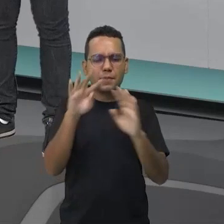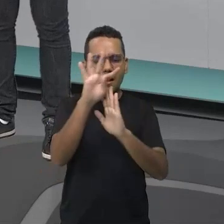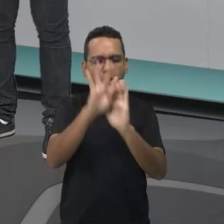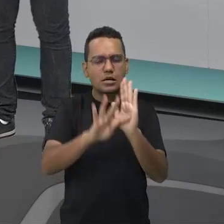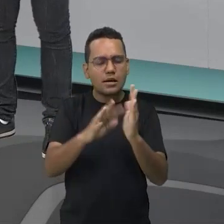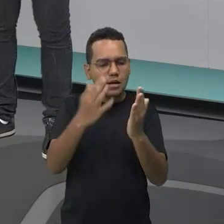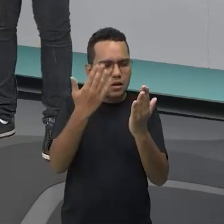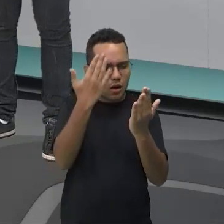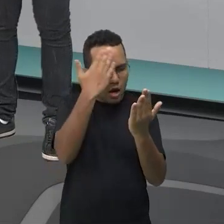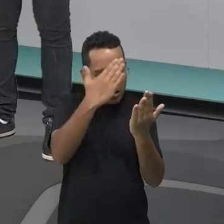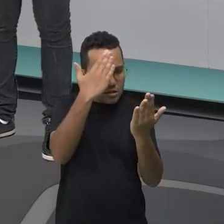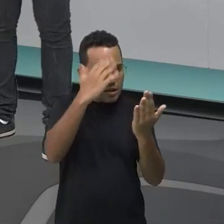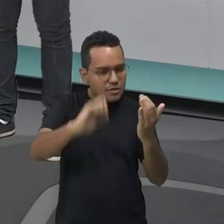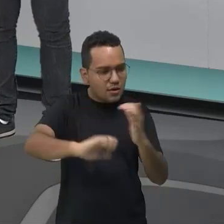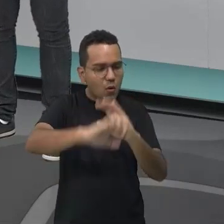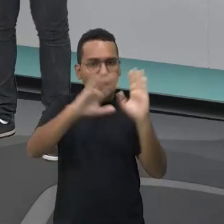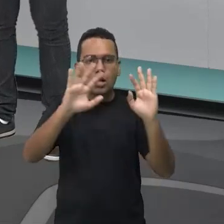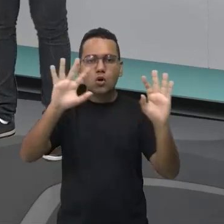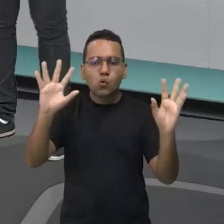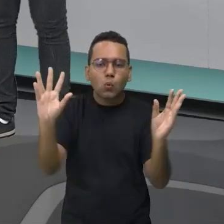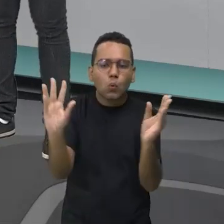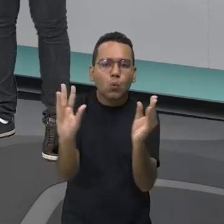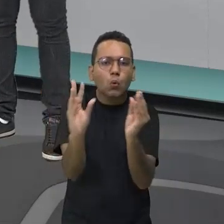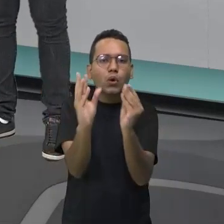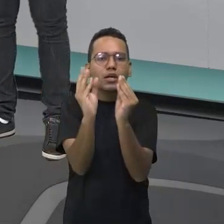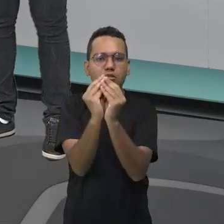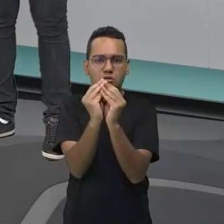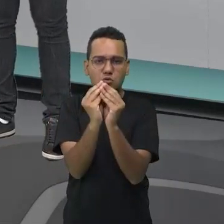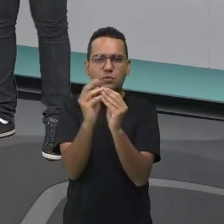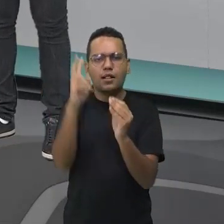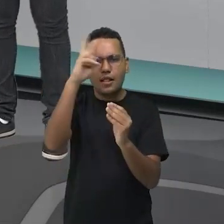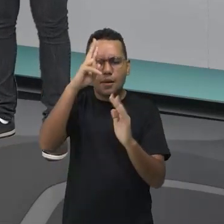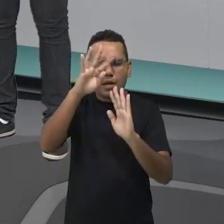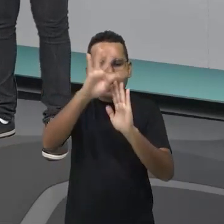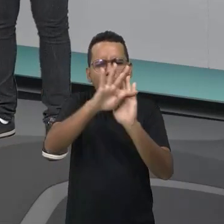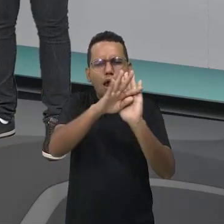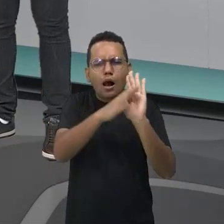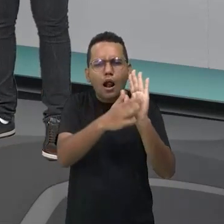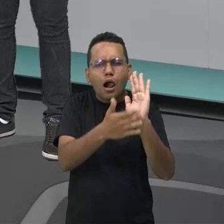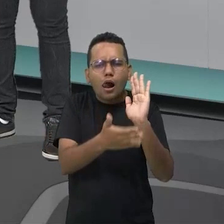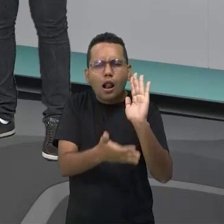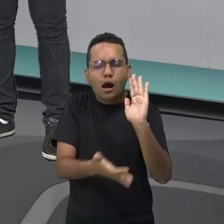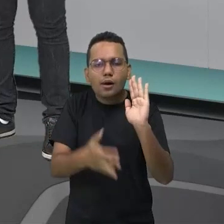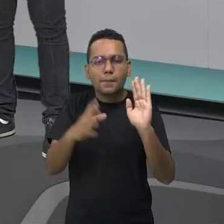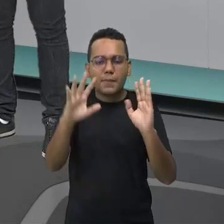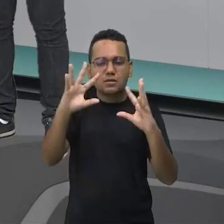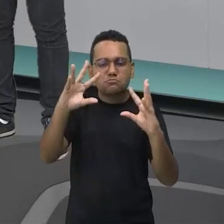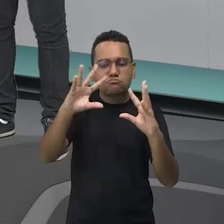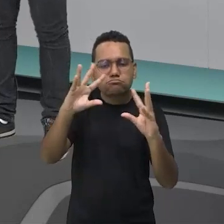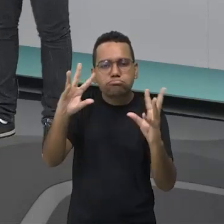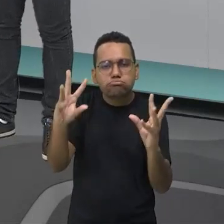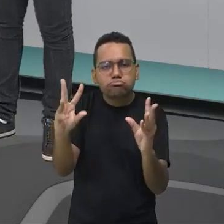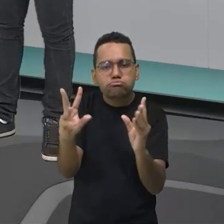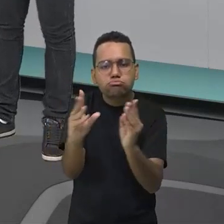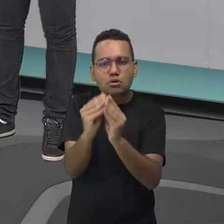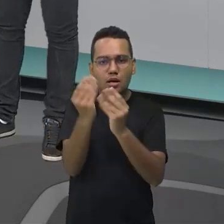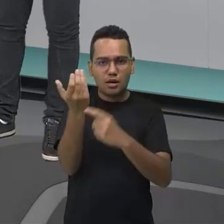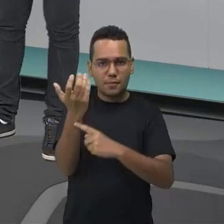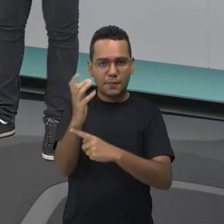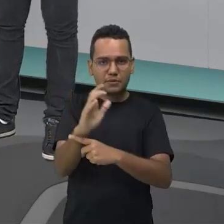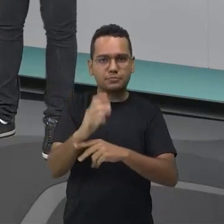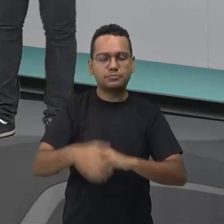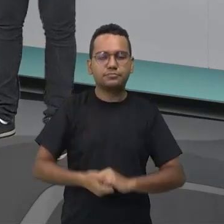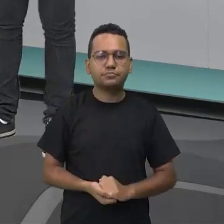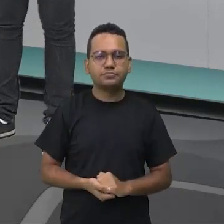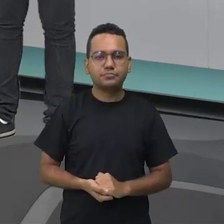texto, entender o resumo que foi escrito com base nele, certo? Nós vamos ler um pouquinho desse